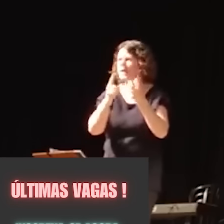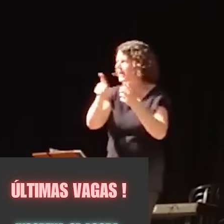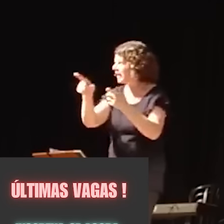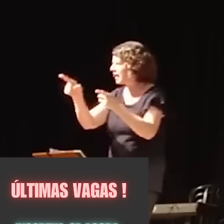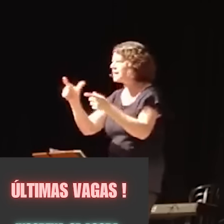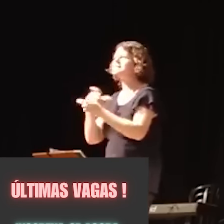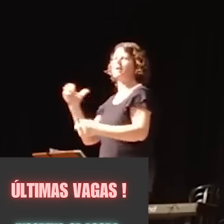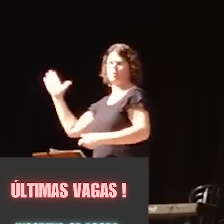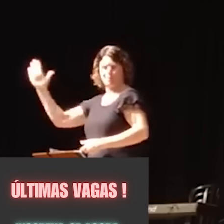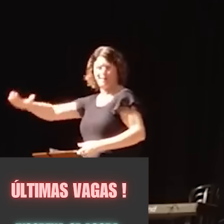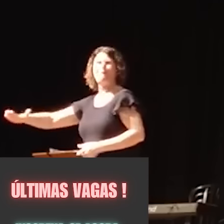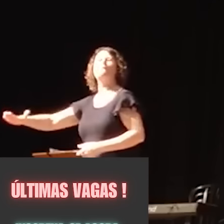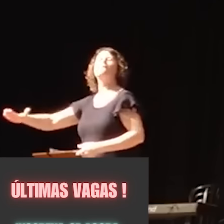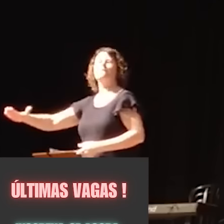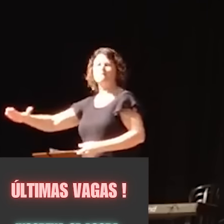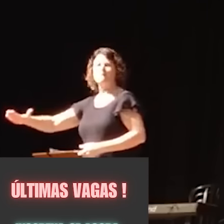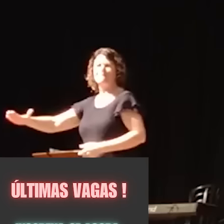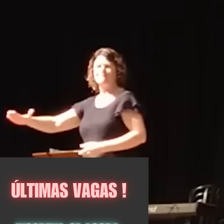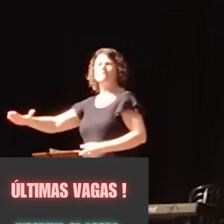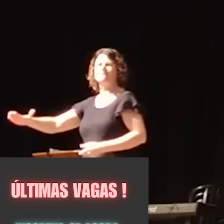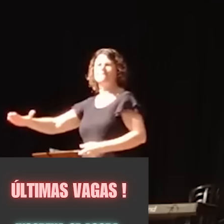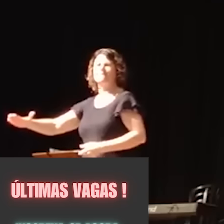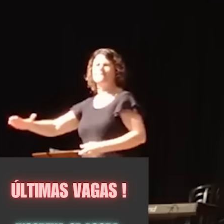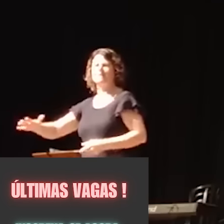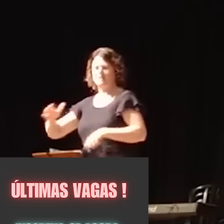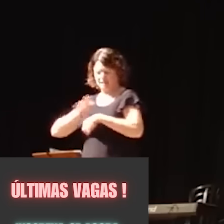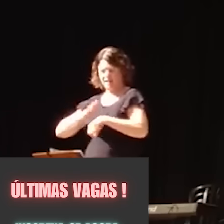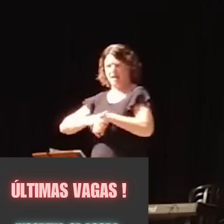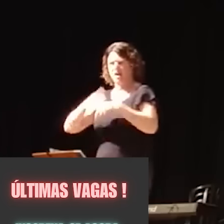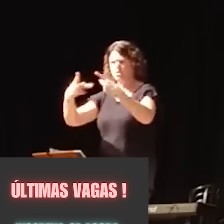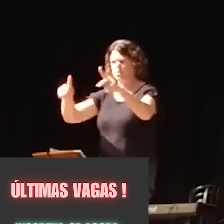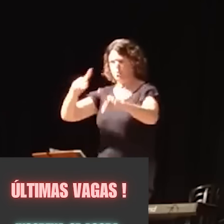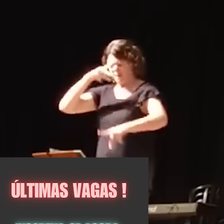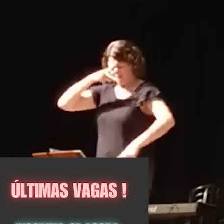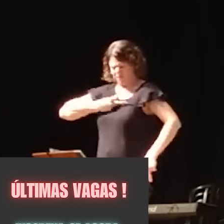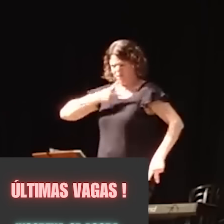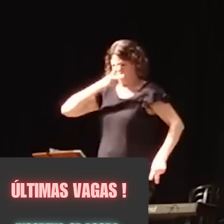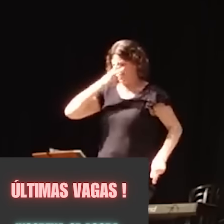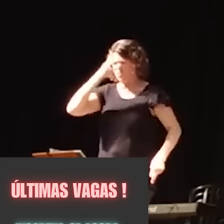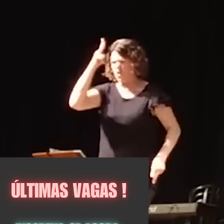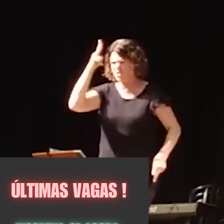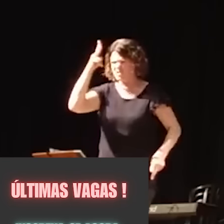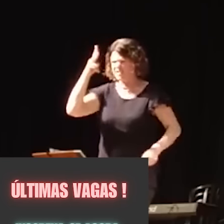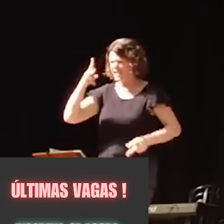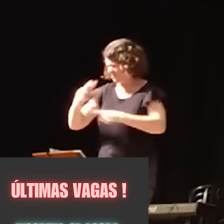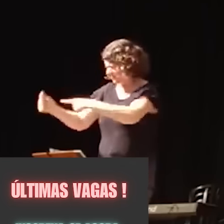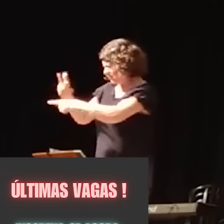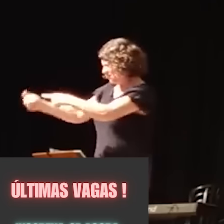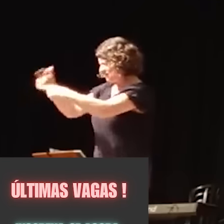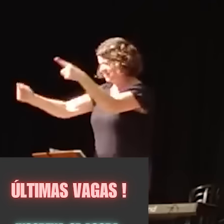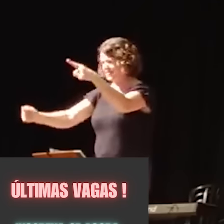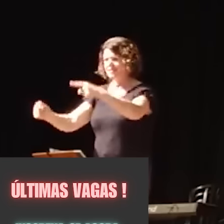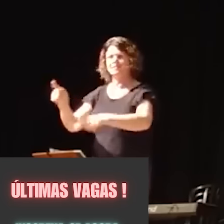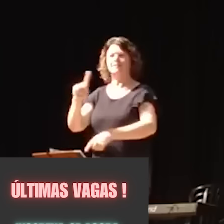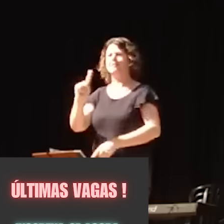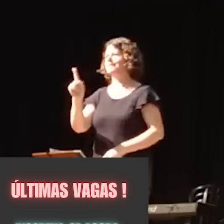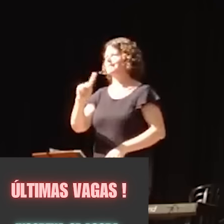você com sua força você vai atingir o mundo espiritual Você tá jogando fora tua força Você tá desperdiçando